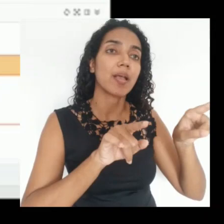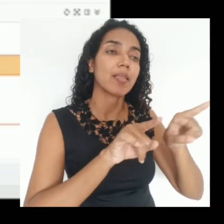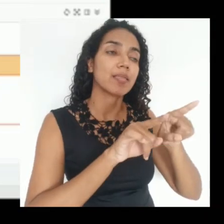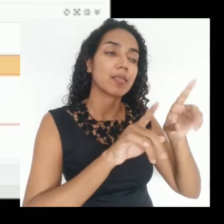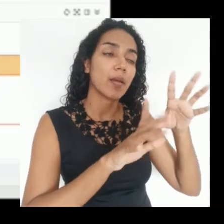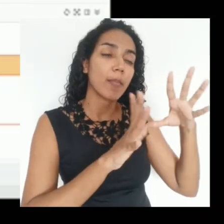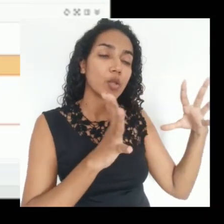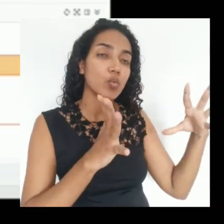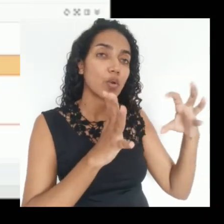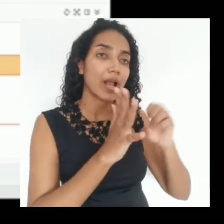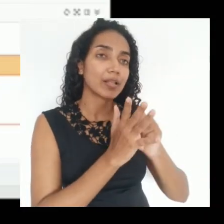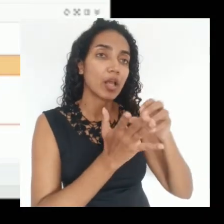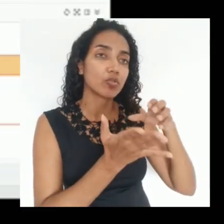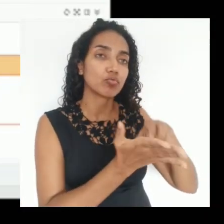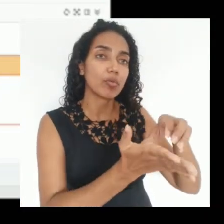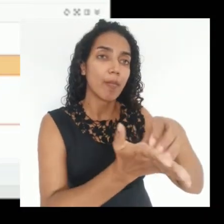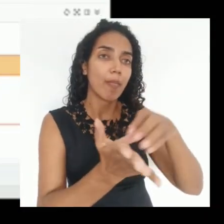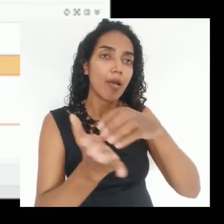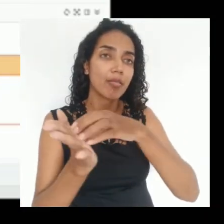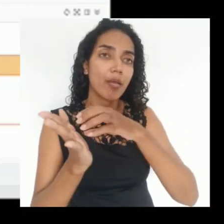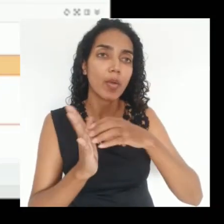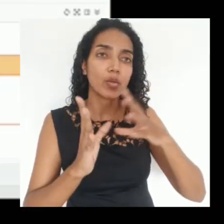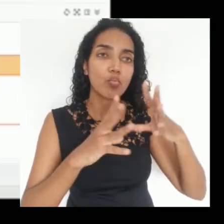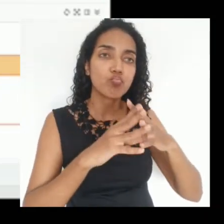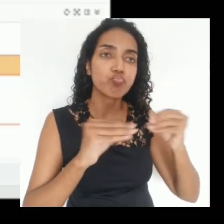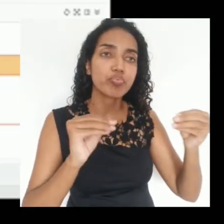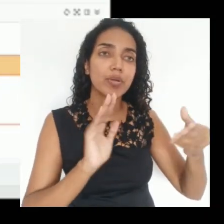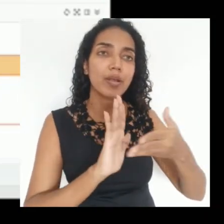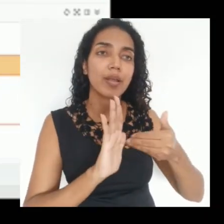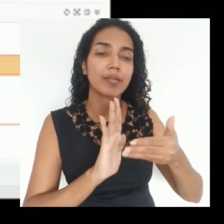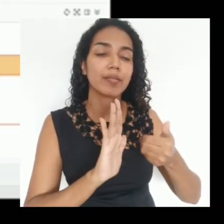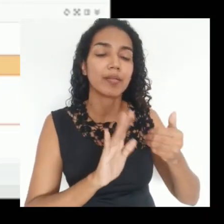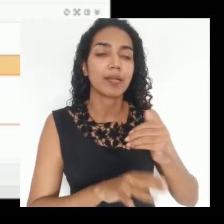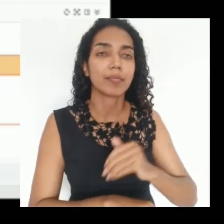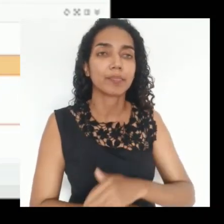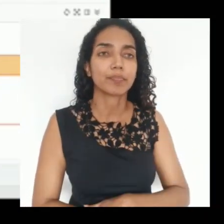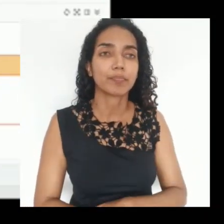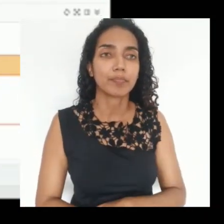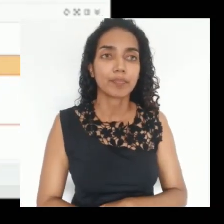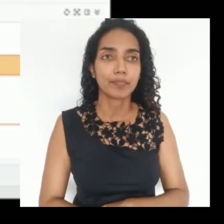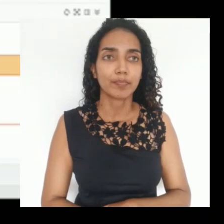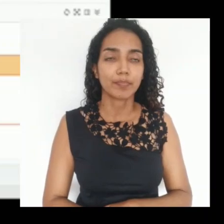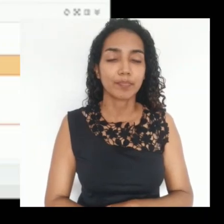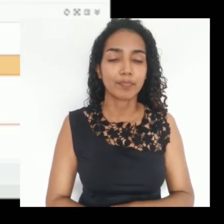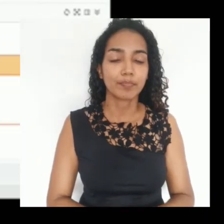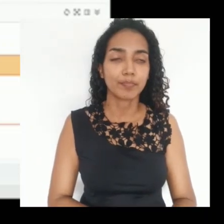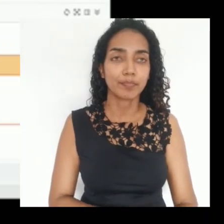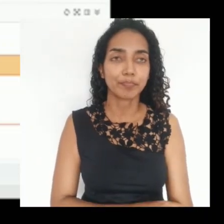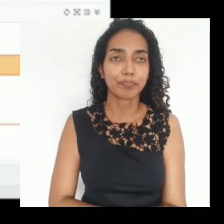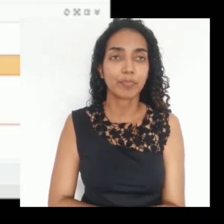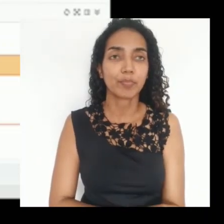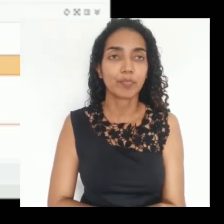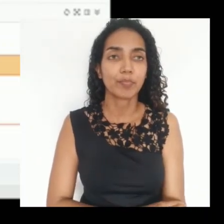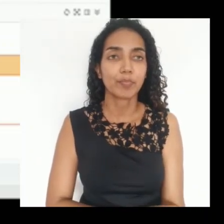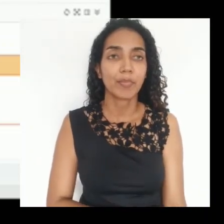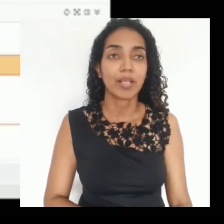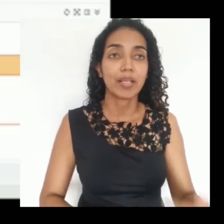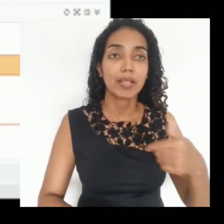daquela empresa. Porque eu sei que aquele relacionamento que eu implementei é um relacionamento de composição. Aí é uma regra do seu